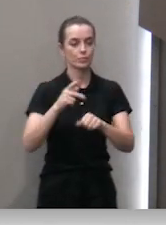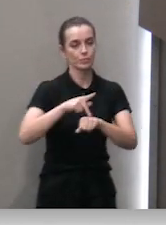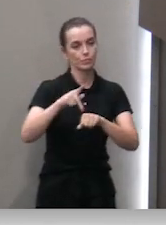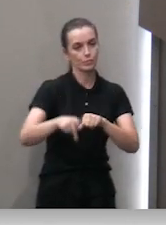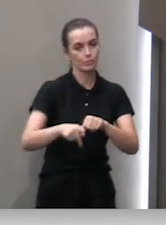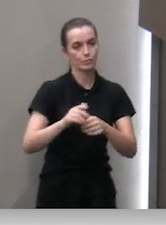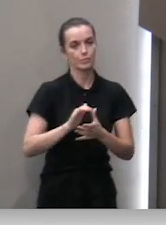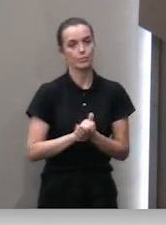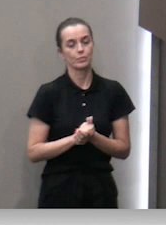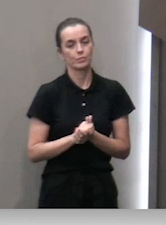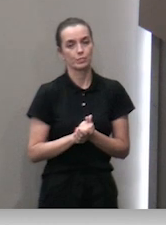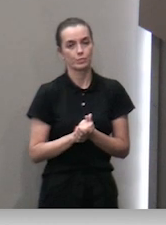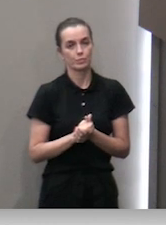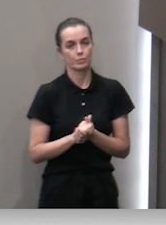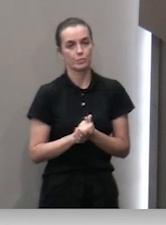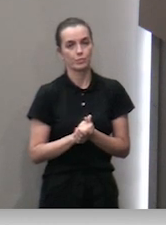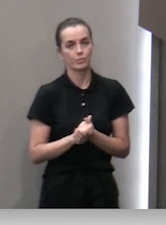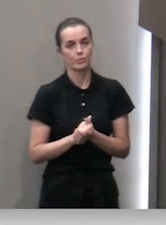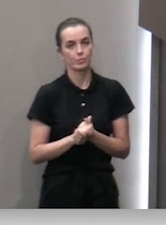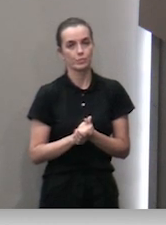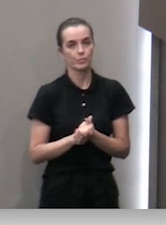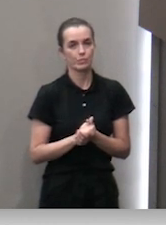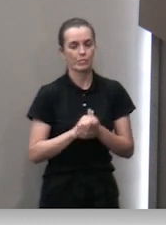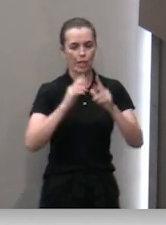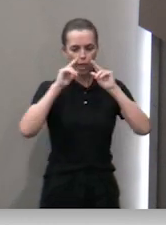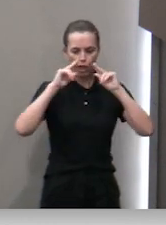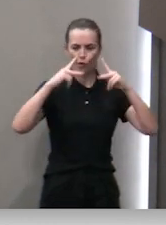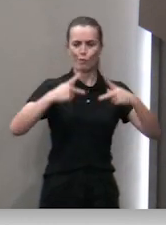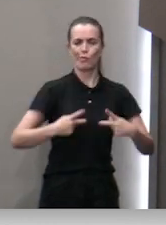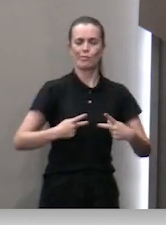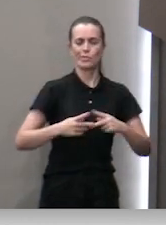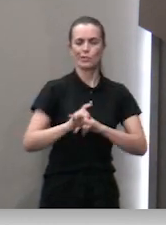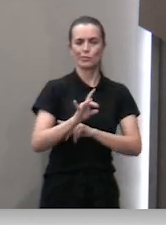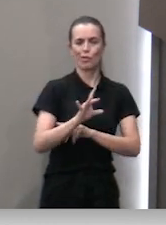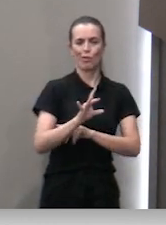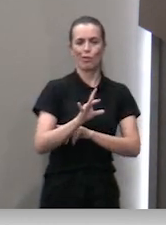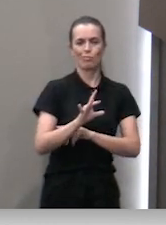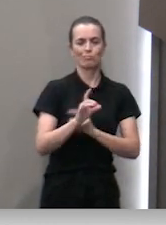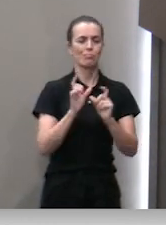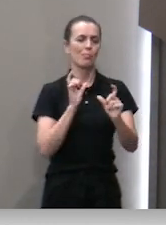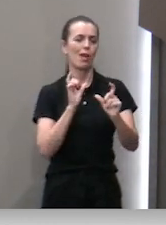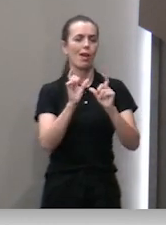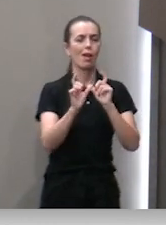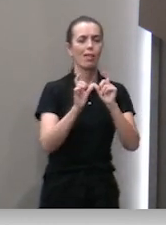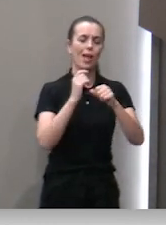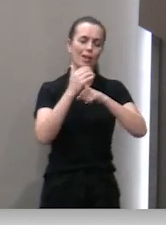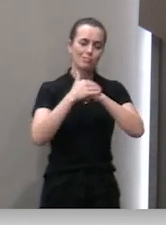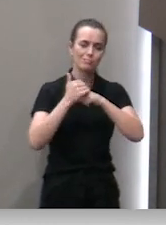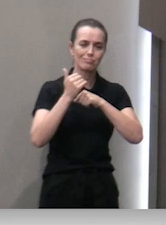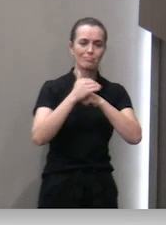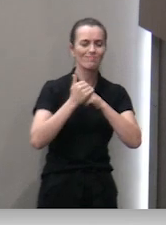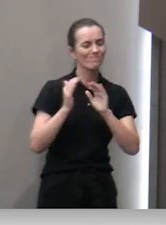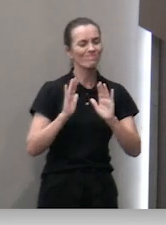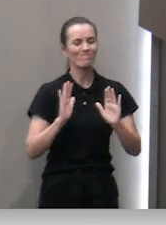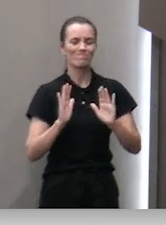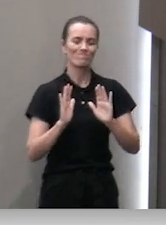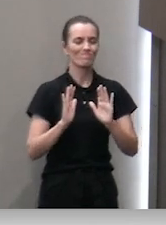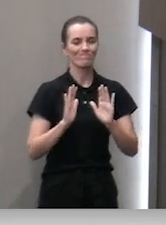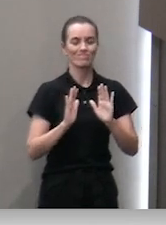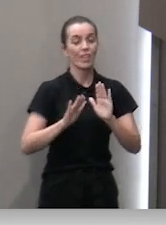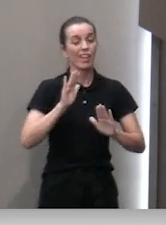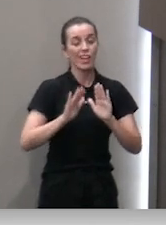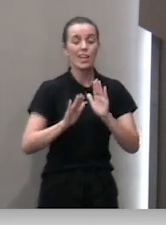passofundense. Não nos basta reconhecimento unicamente com palavras, as quais, na maioria das vezes, não